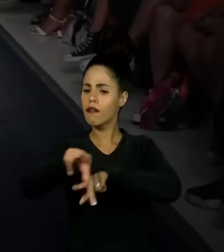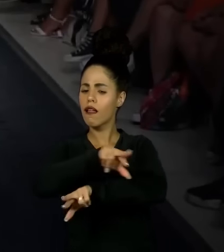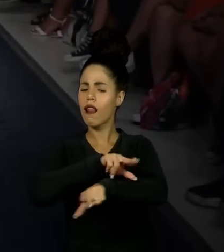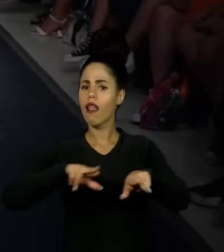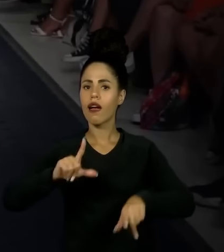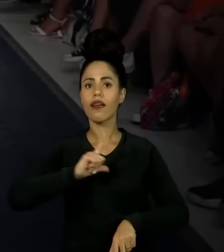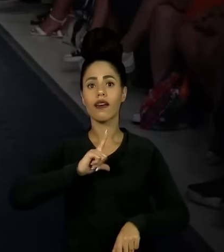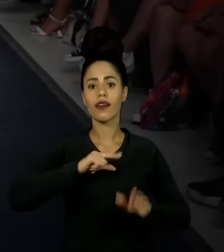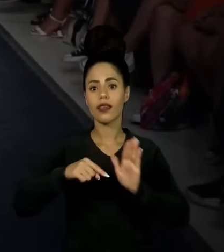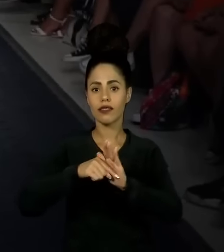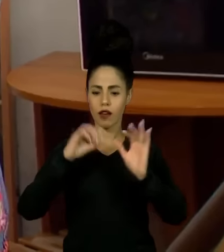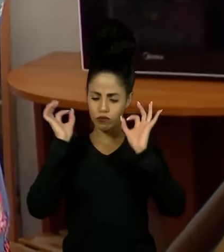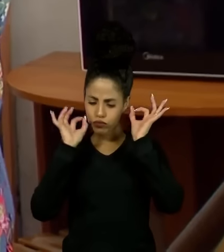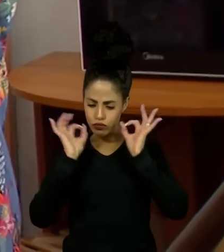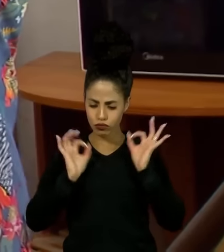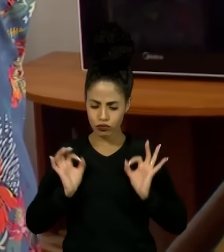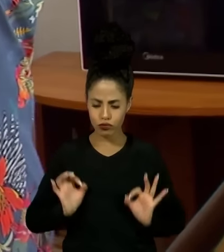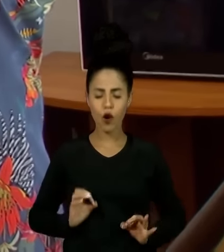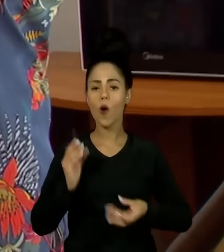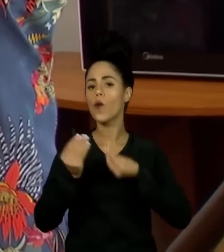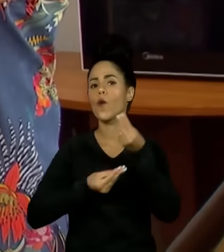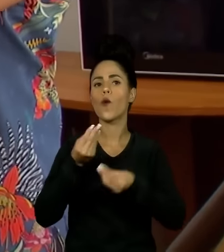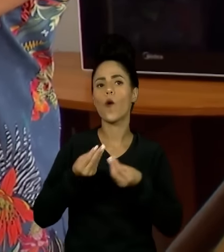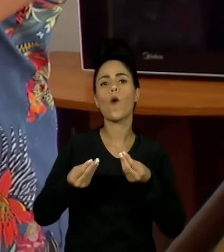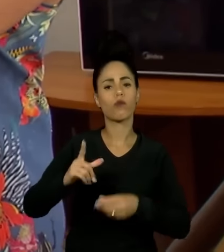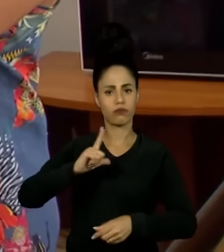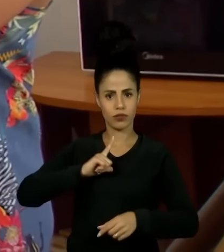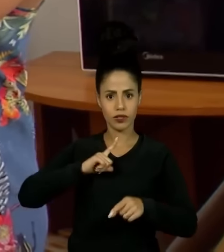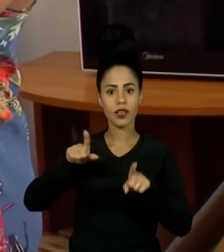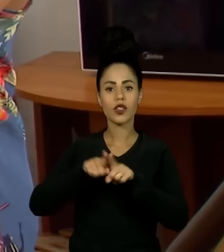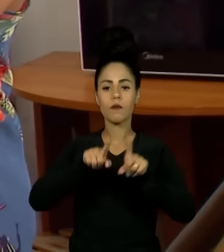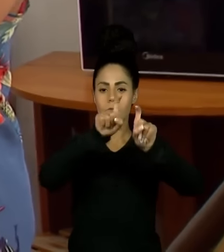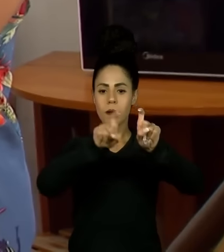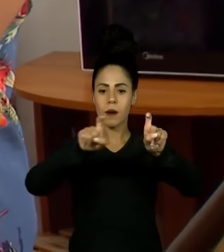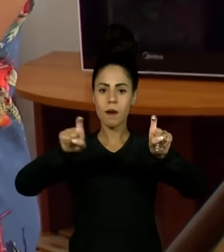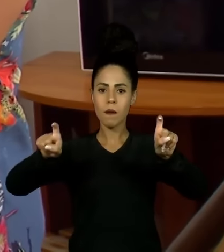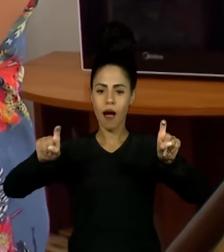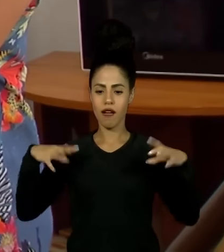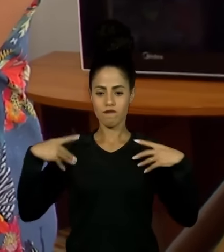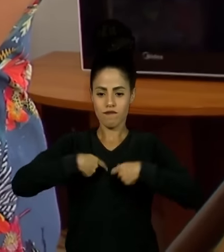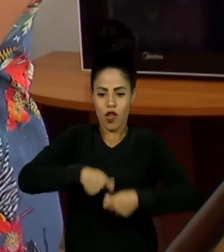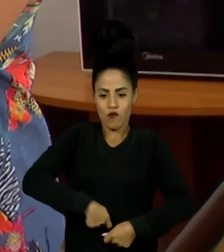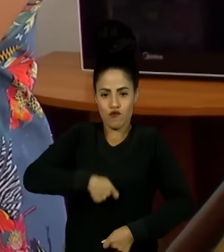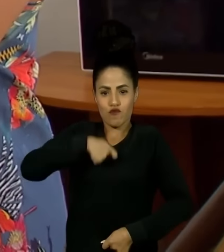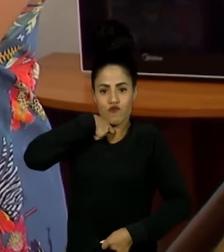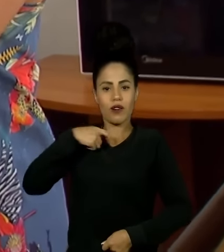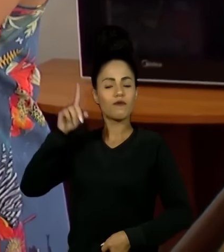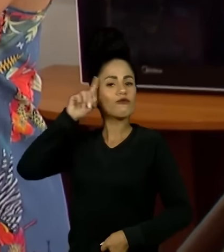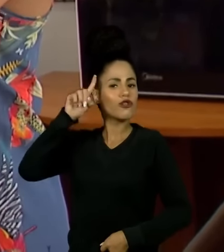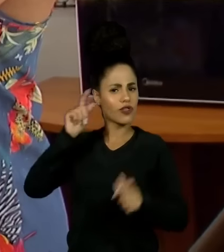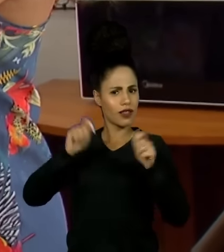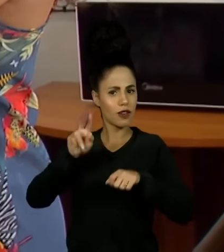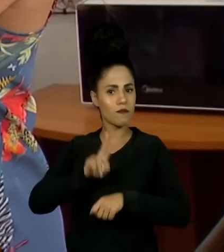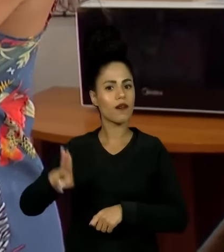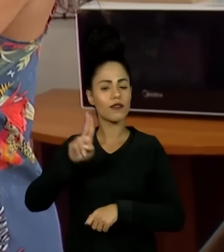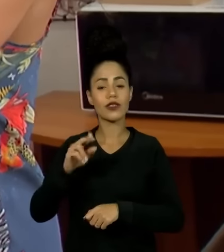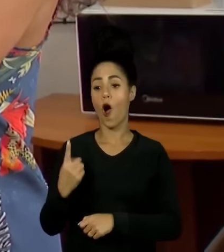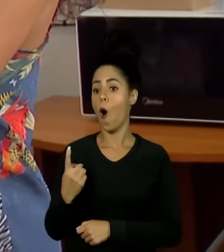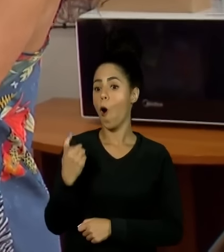de tramas vestíveis, inclui também a coleção de jaquetas corta-vento para o dia a dia, peças